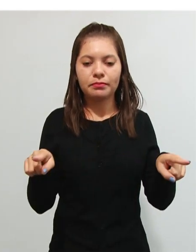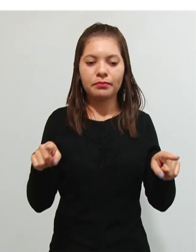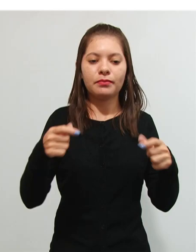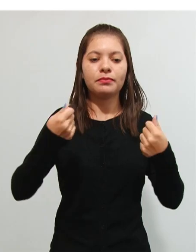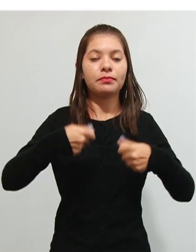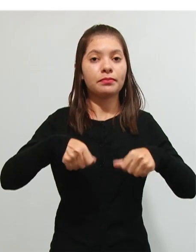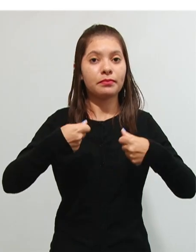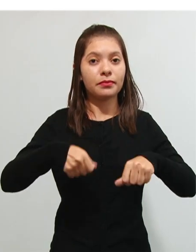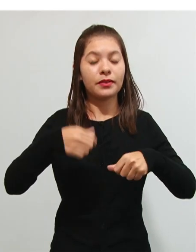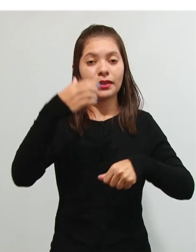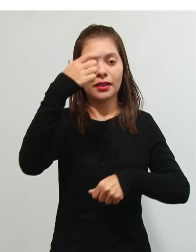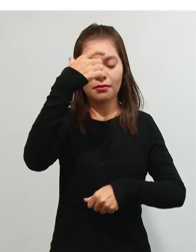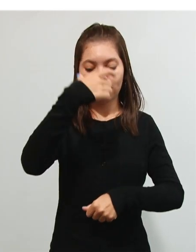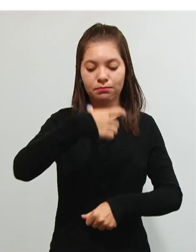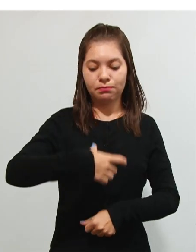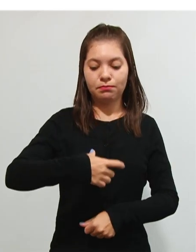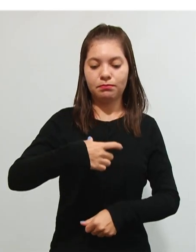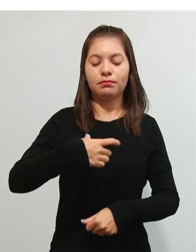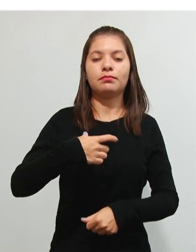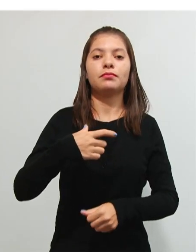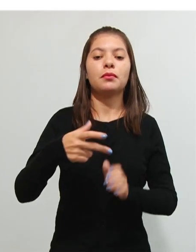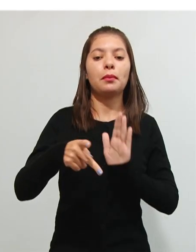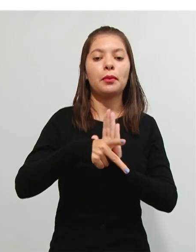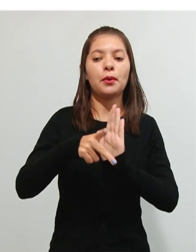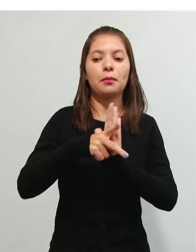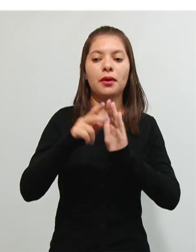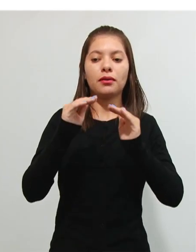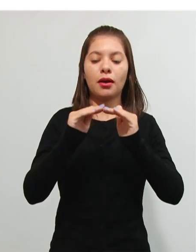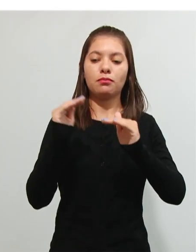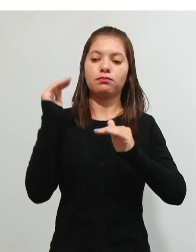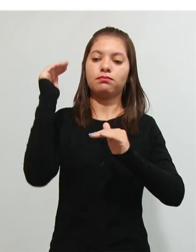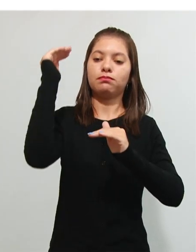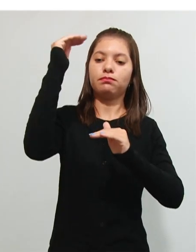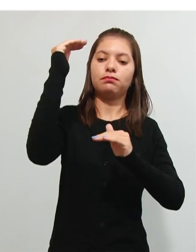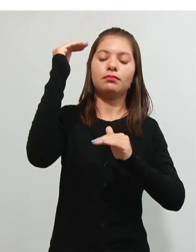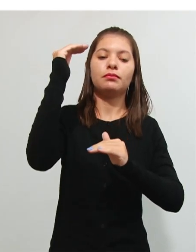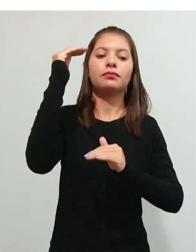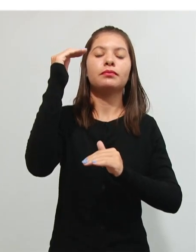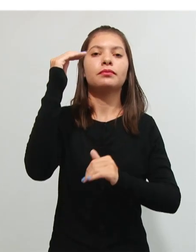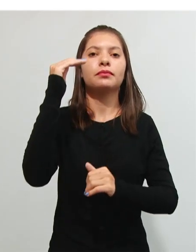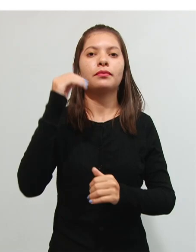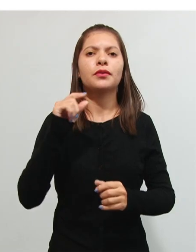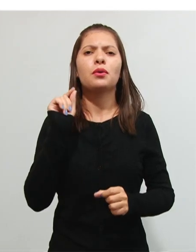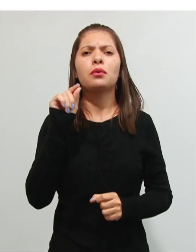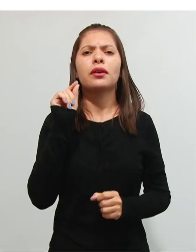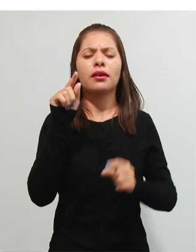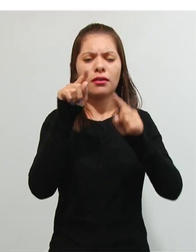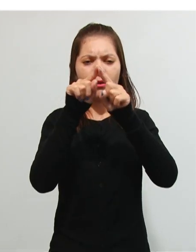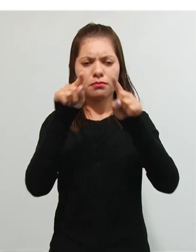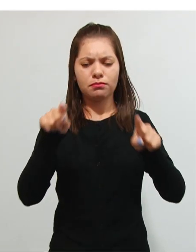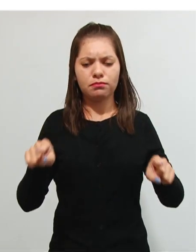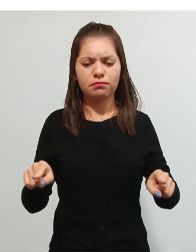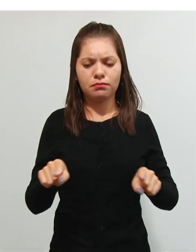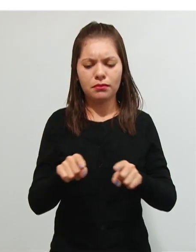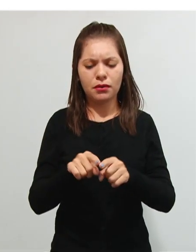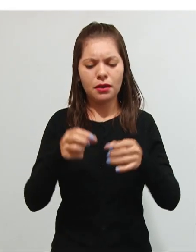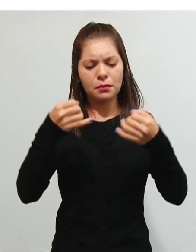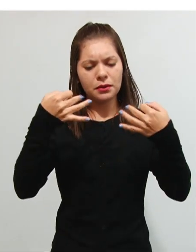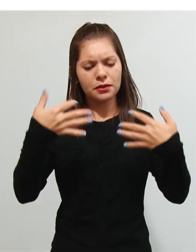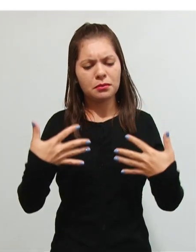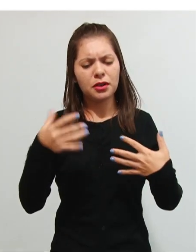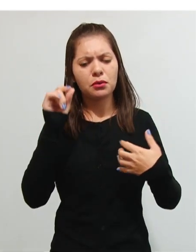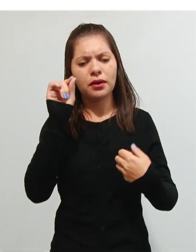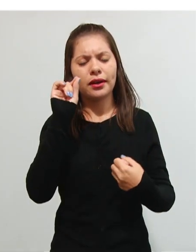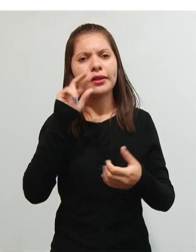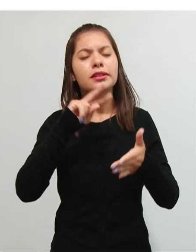necessidades fisiológicas, até chegar ali na realização pessoal. O que essa pirâmide nos traz da abordagem